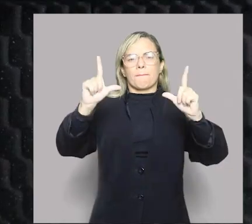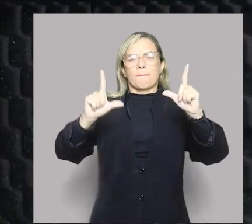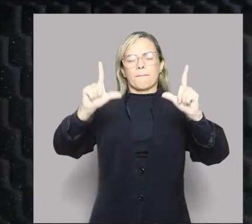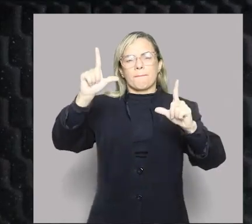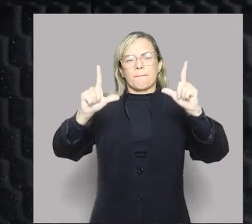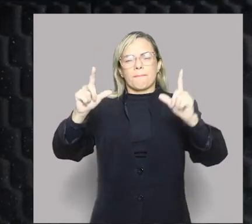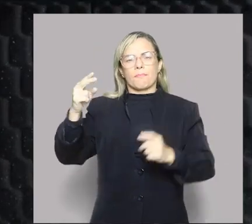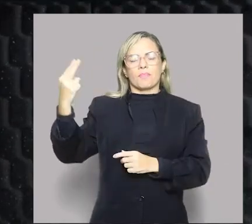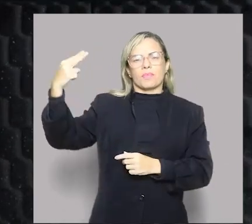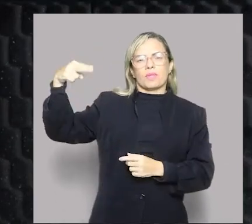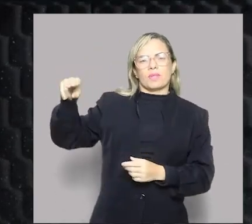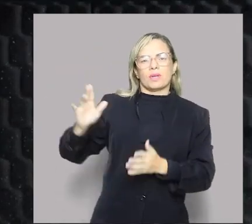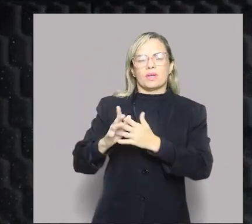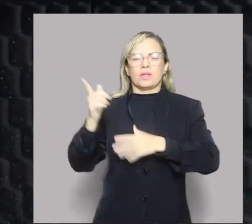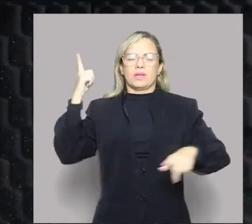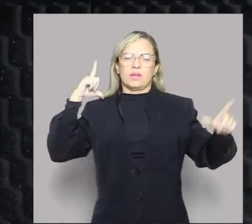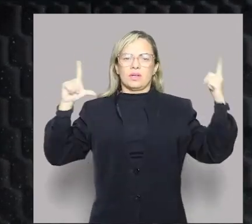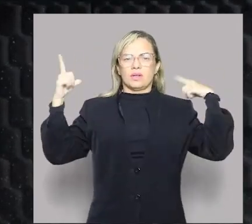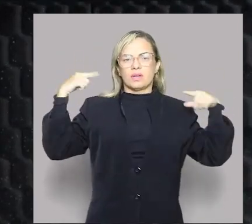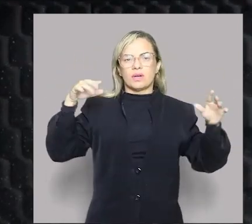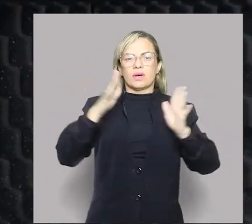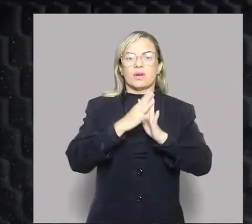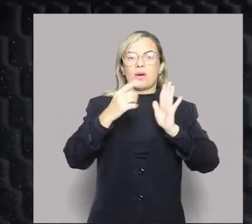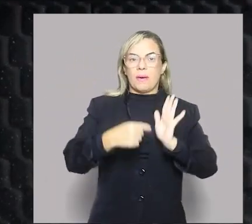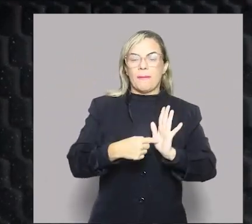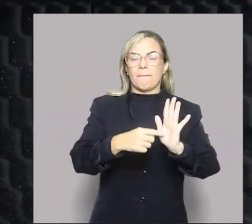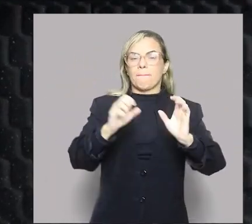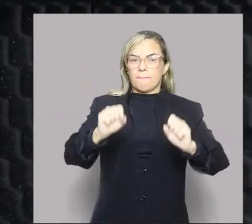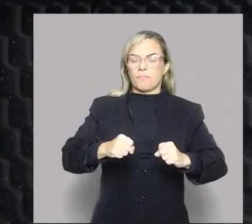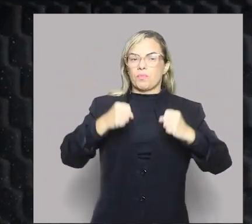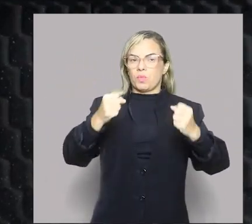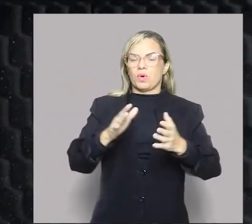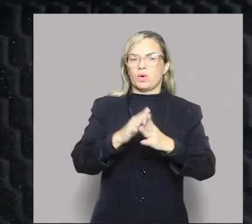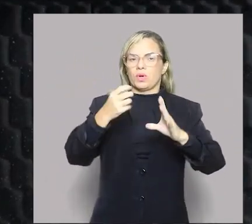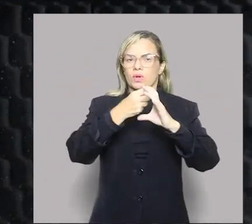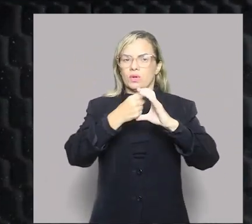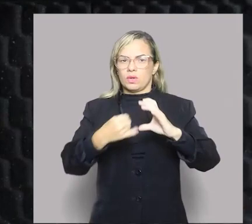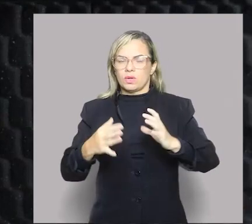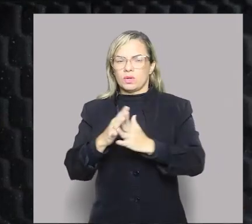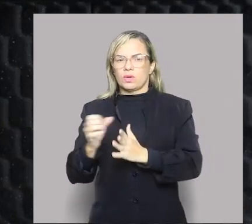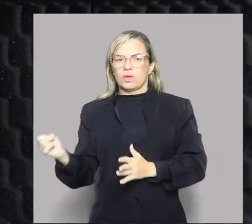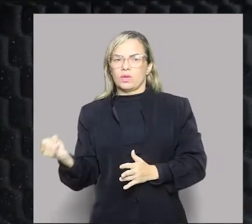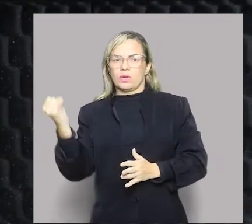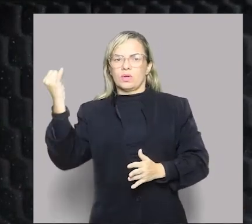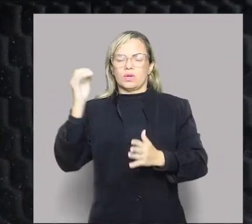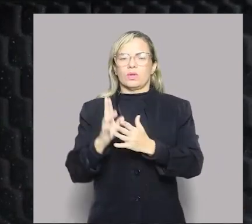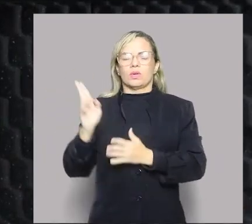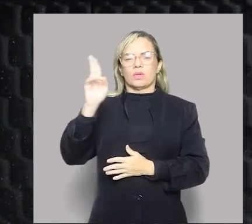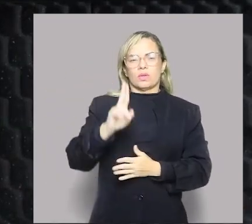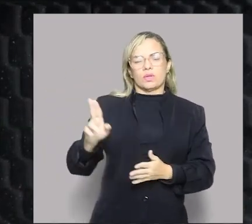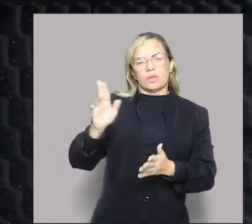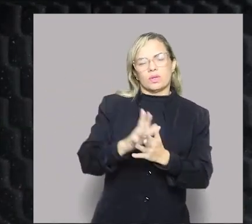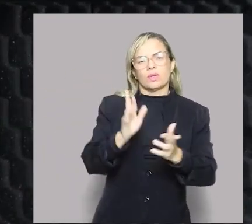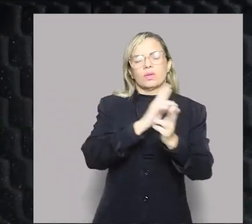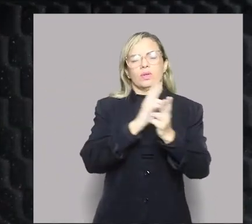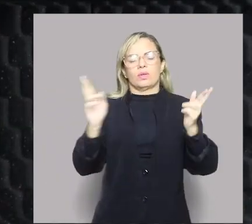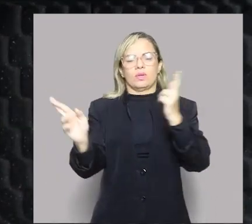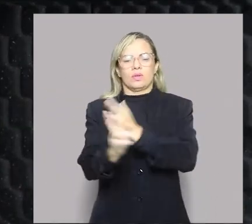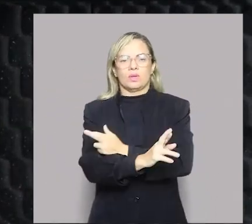de lazer, mas essa novela trazer ali algum aspecto muito importante que pode ser relacionado com a